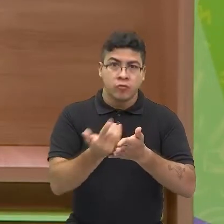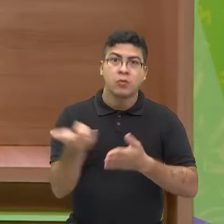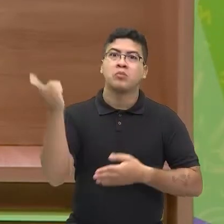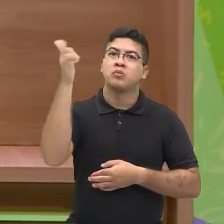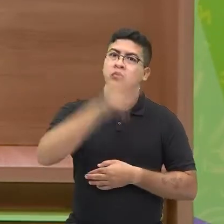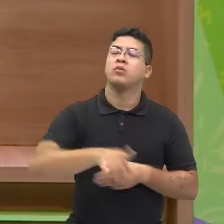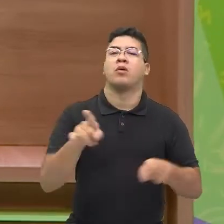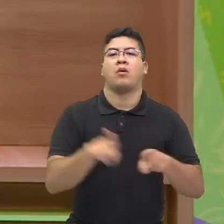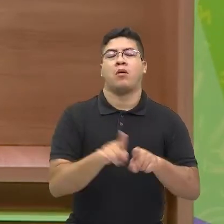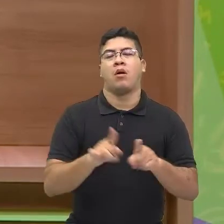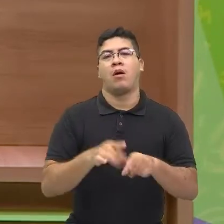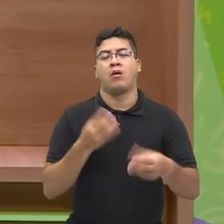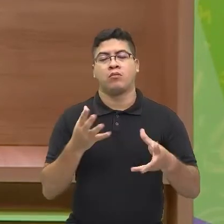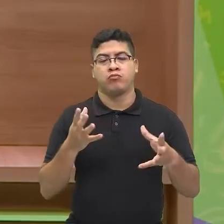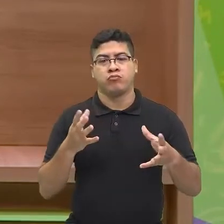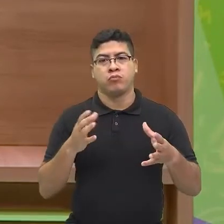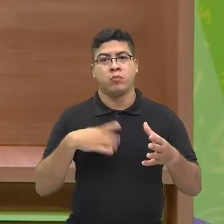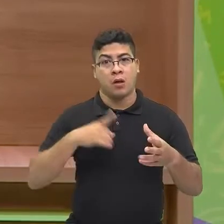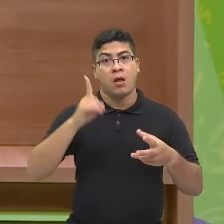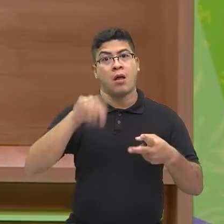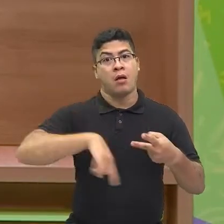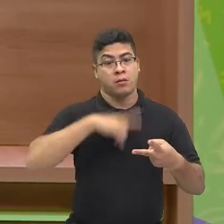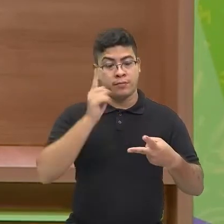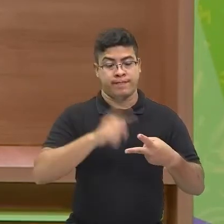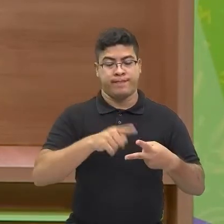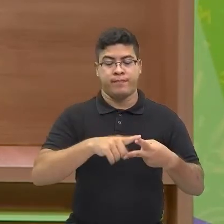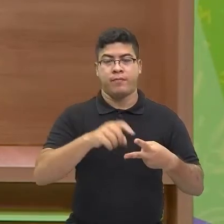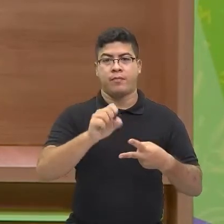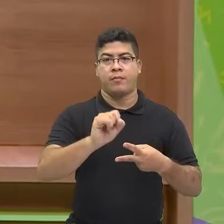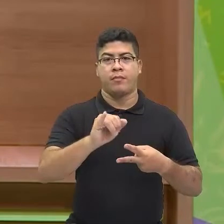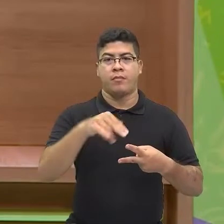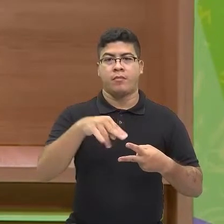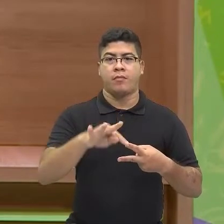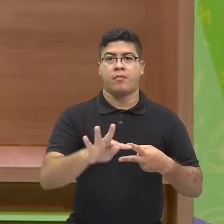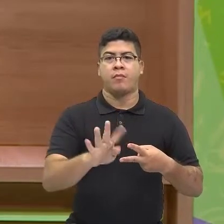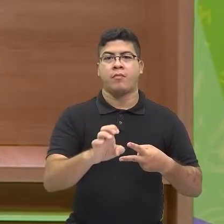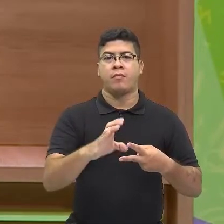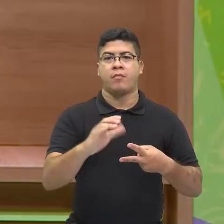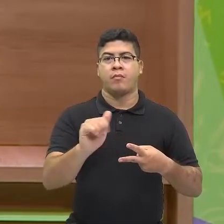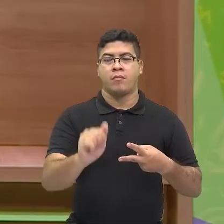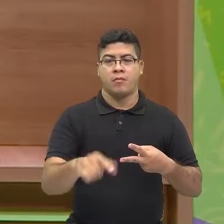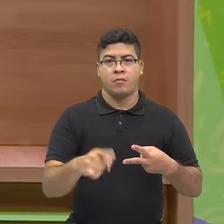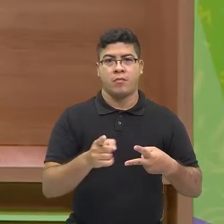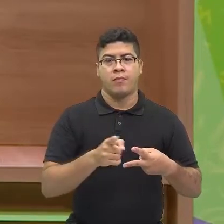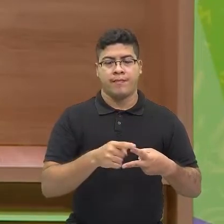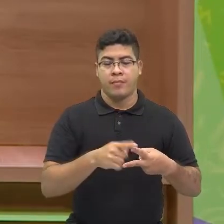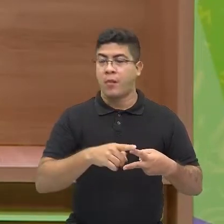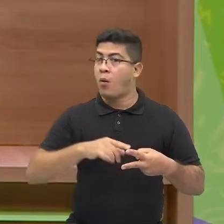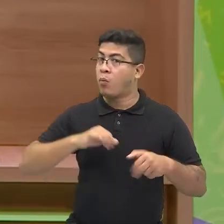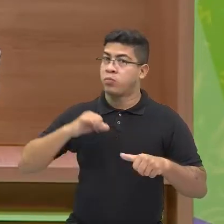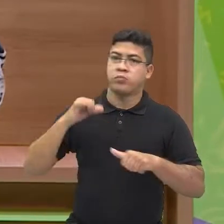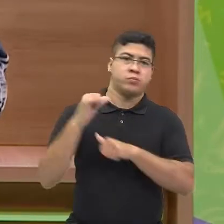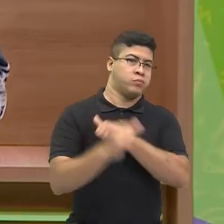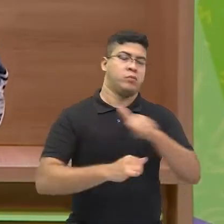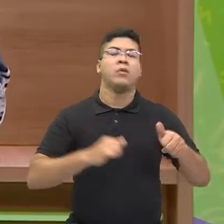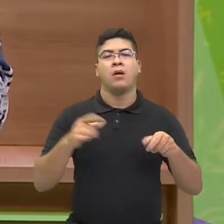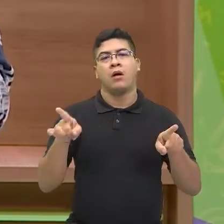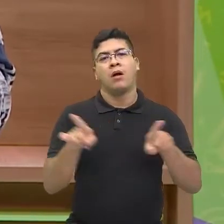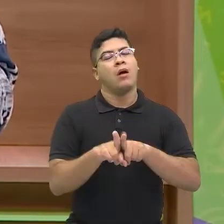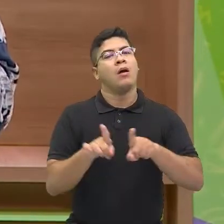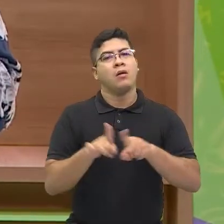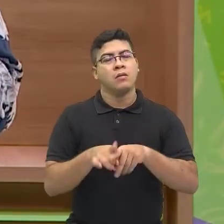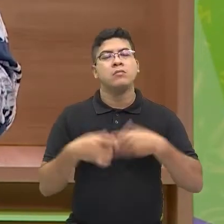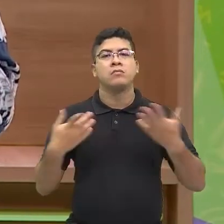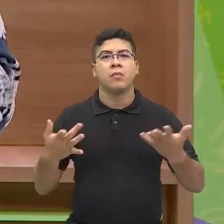imagens. E aí veio o cubismo sintético, que trazem uma inovação para a arte, que a partir desse momento eles começaram